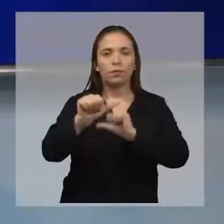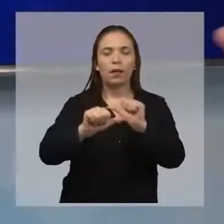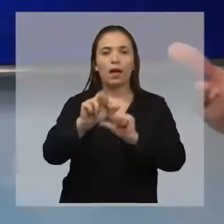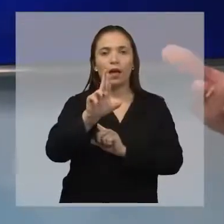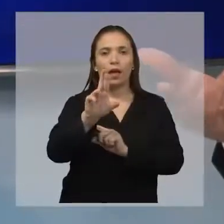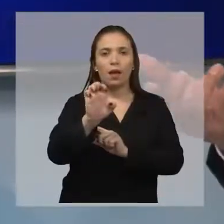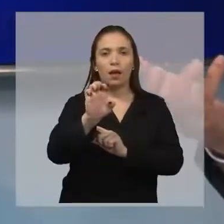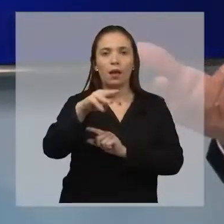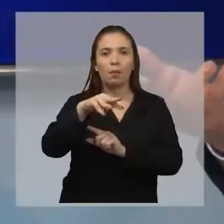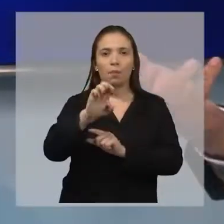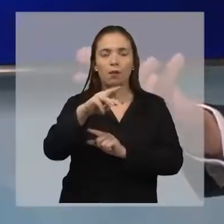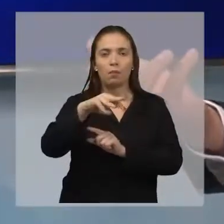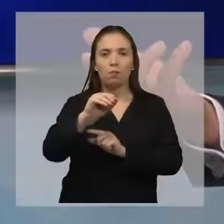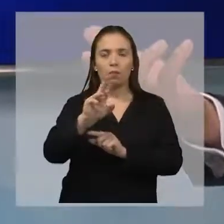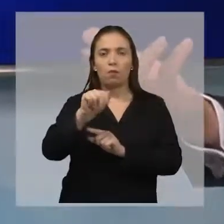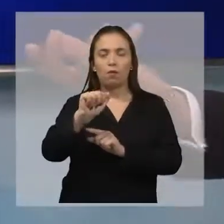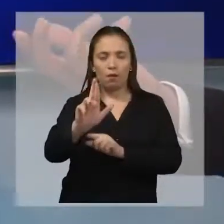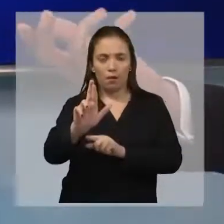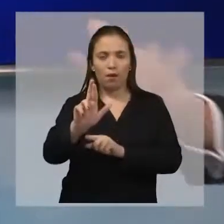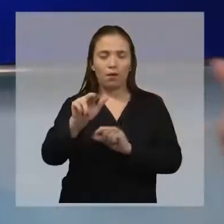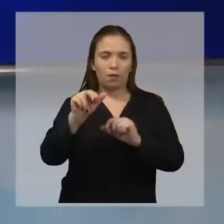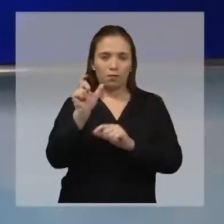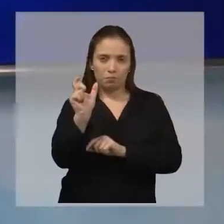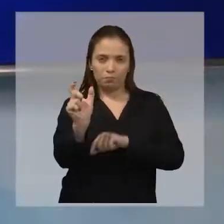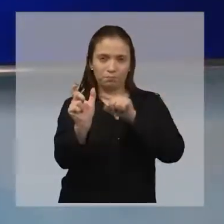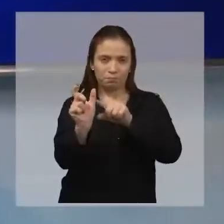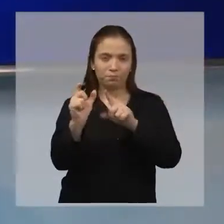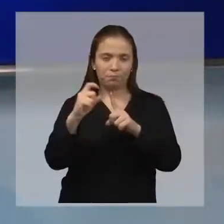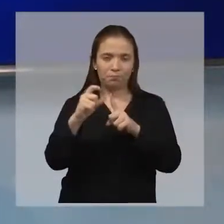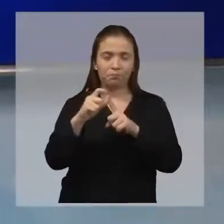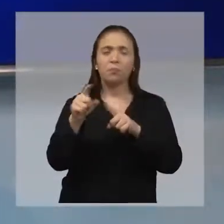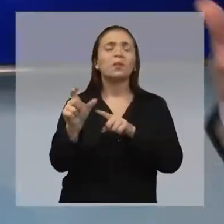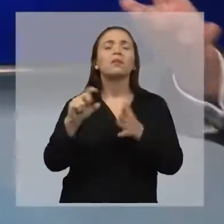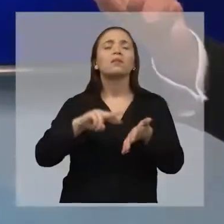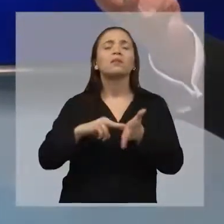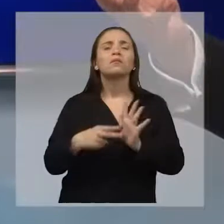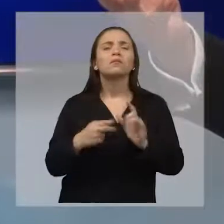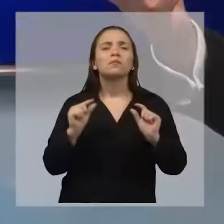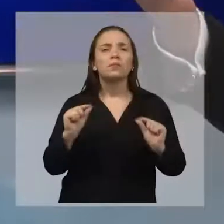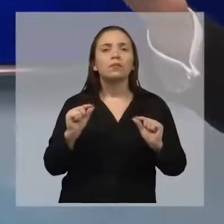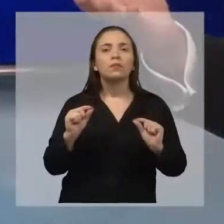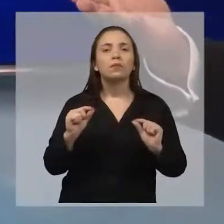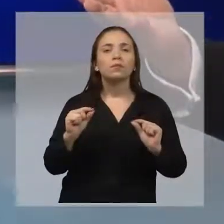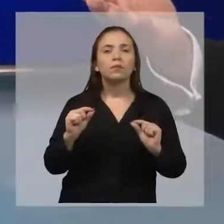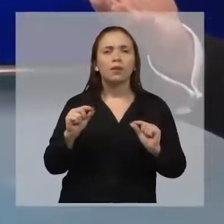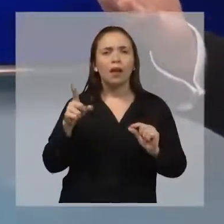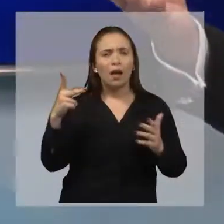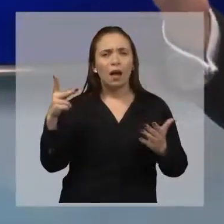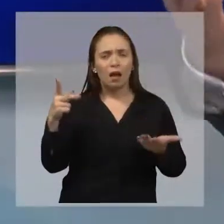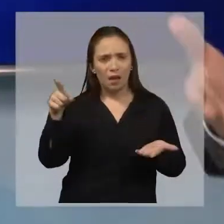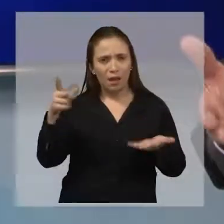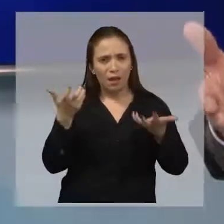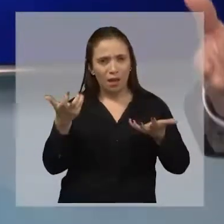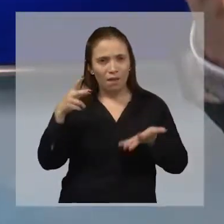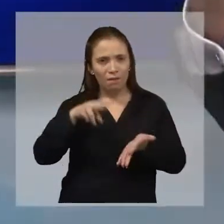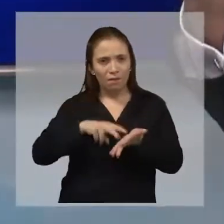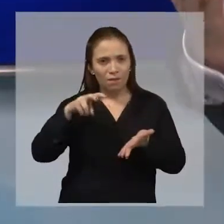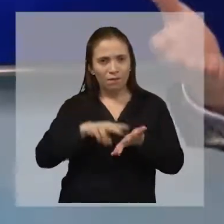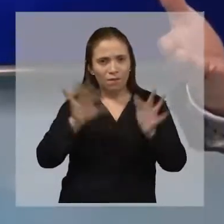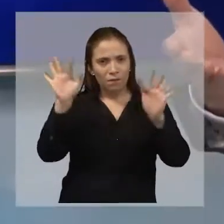Na minha visão primária, e eu não passo de um primário, apesar de ter me formado em